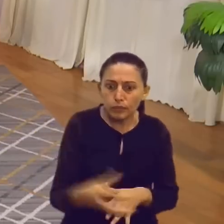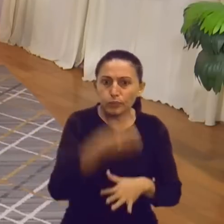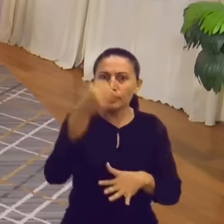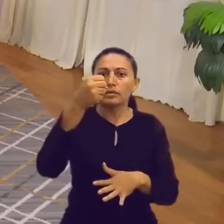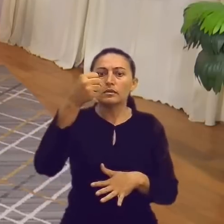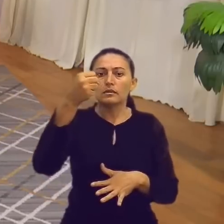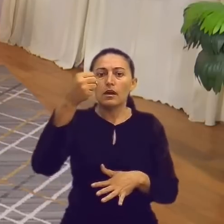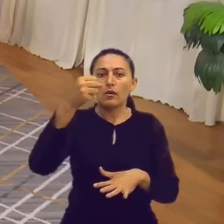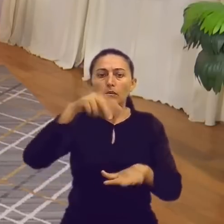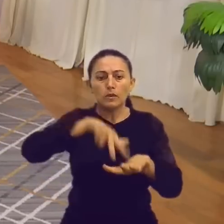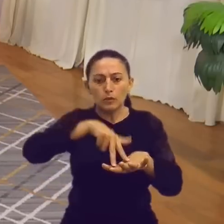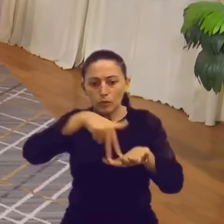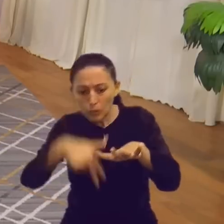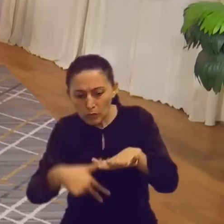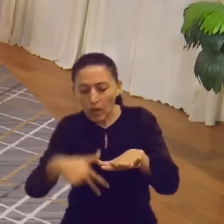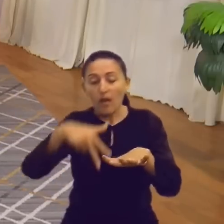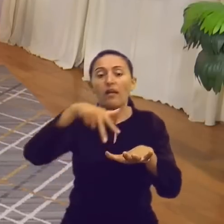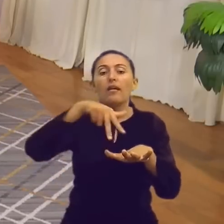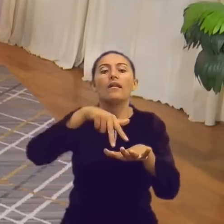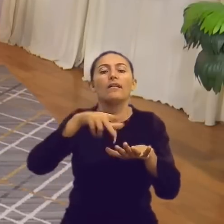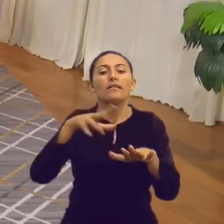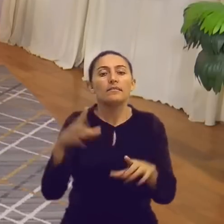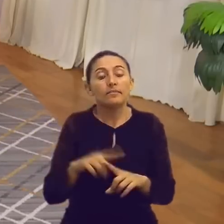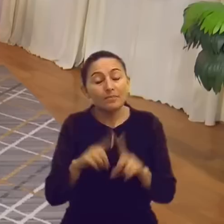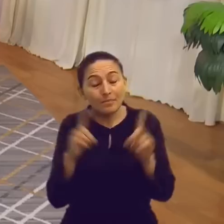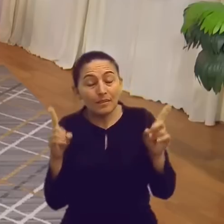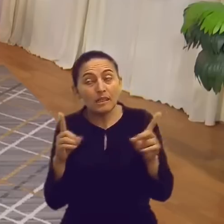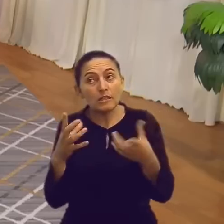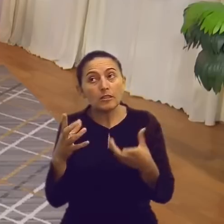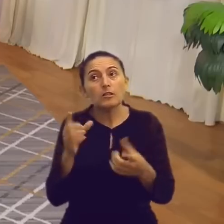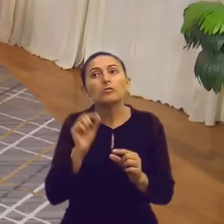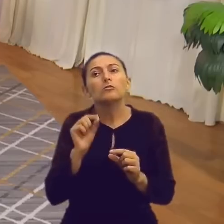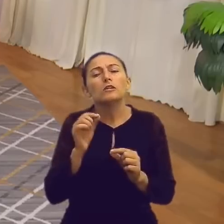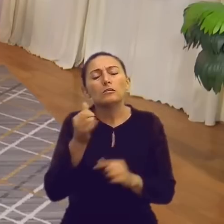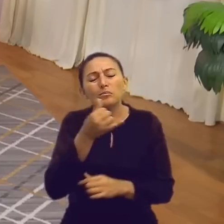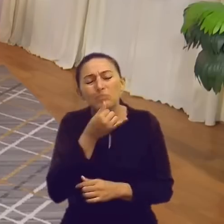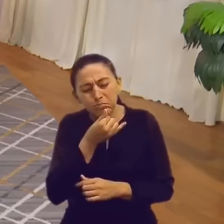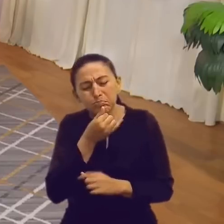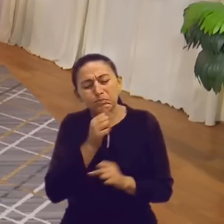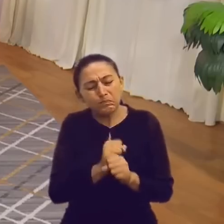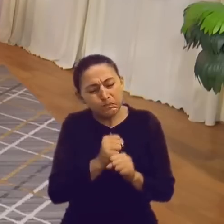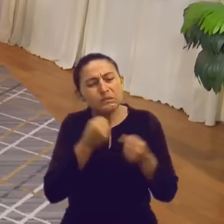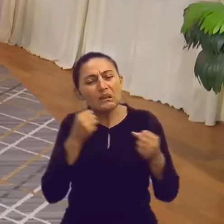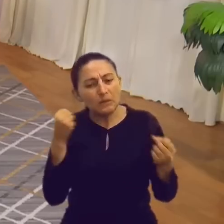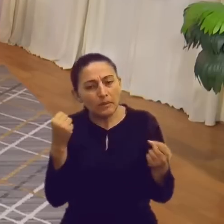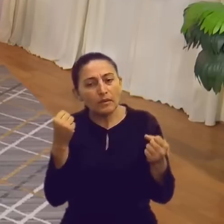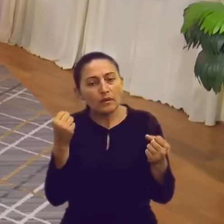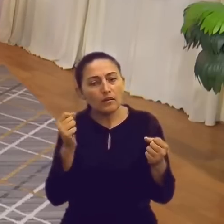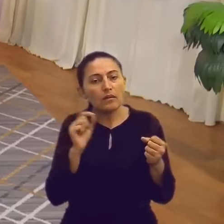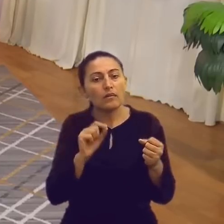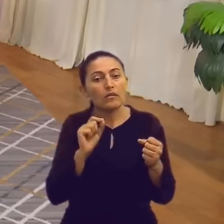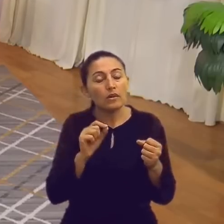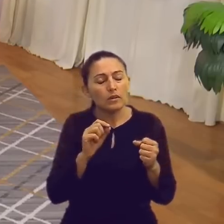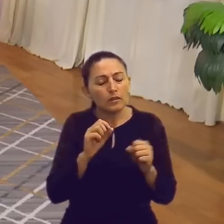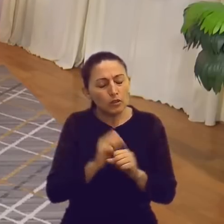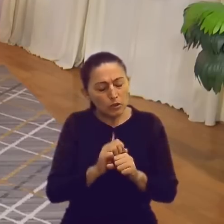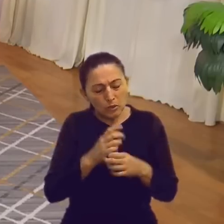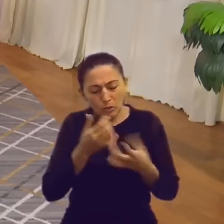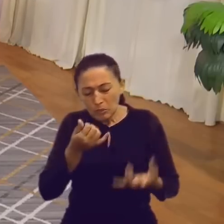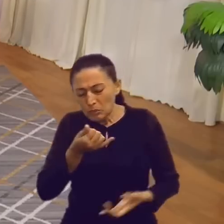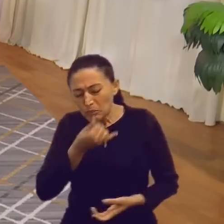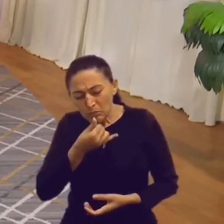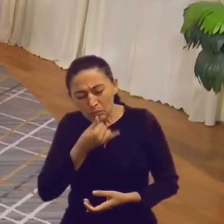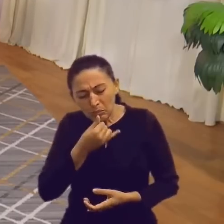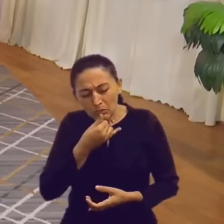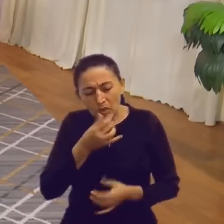pereço. Mas uma frustração foi maior. Foi a frustração justamente quando Jesus